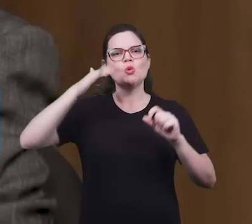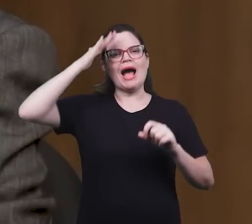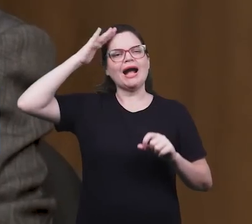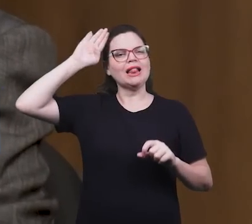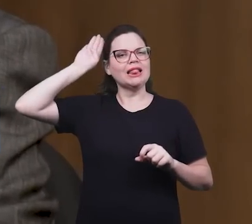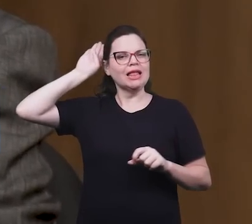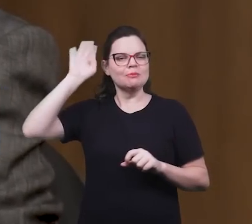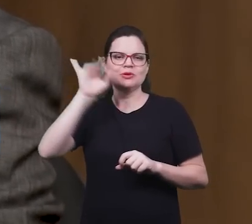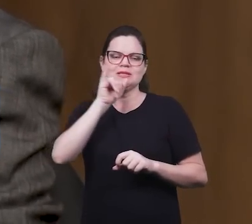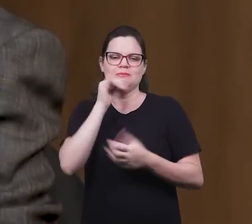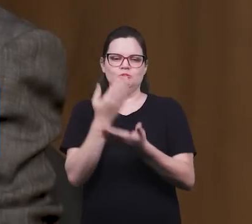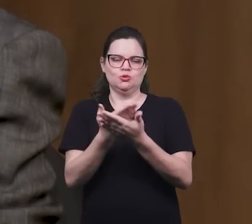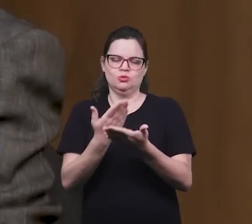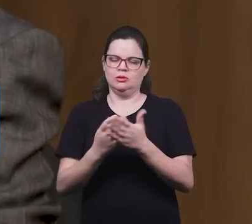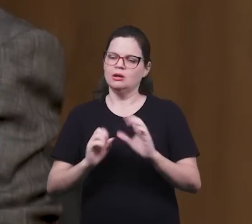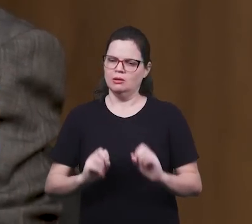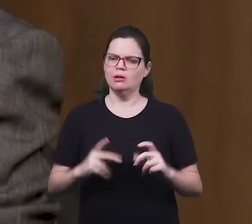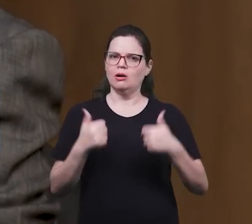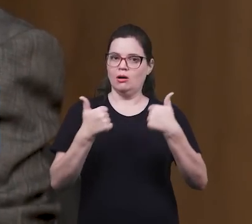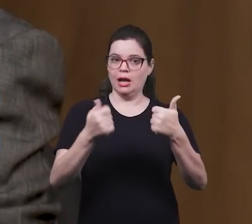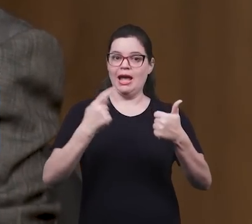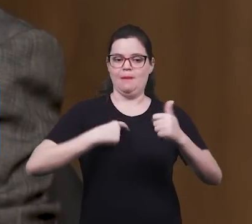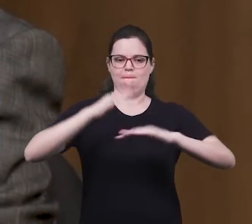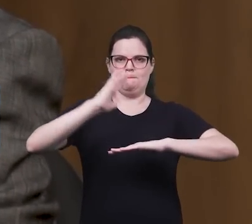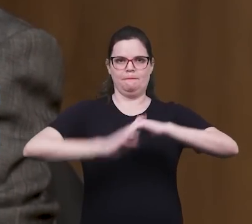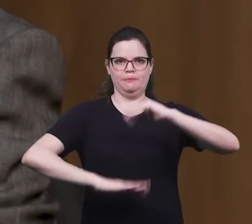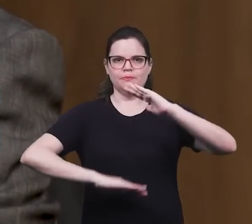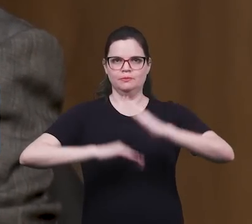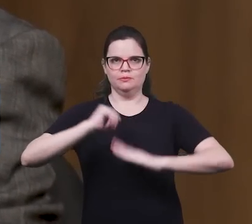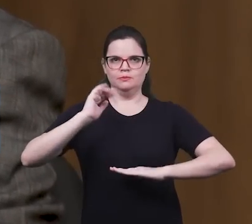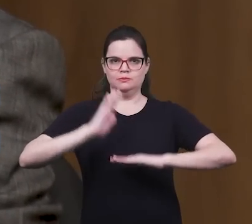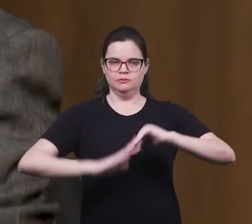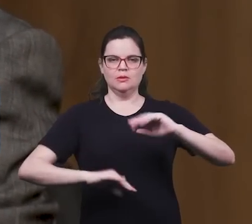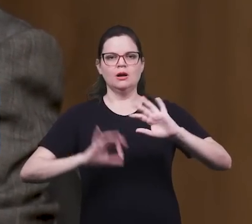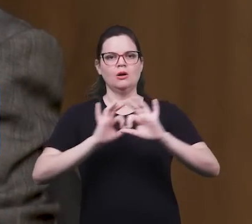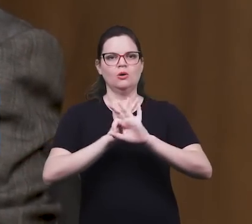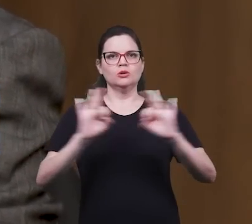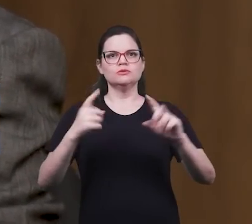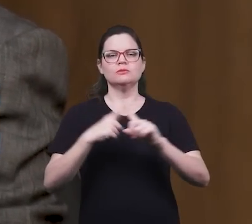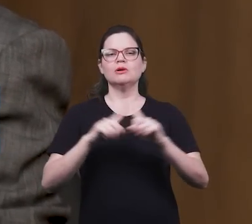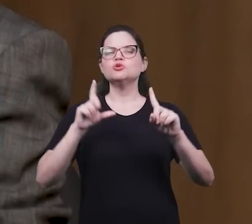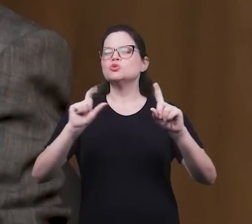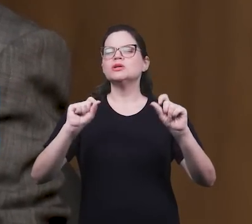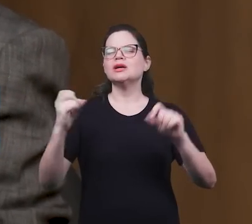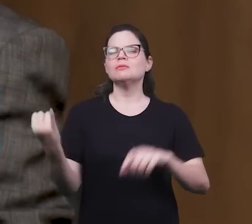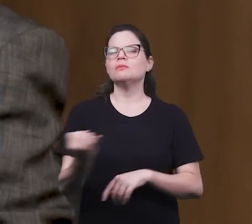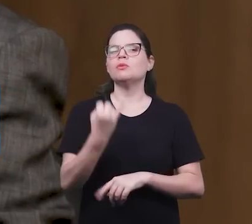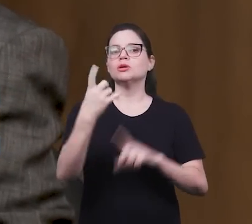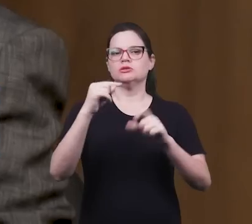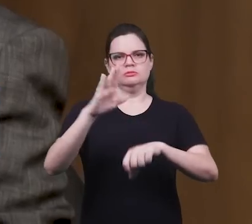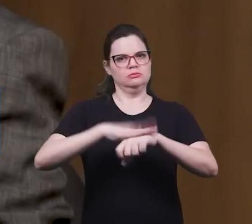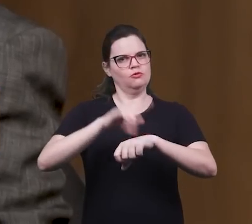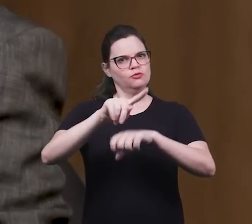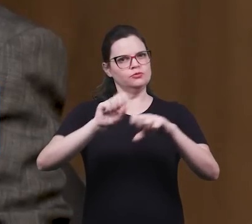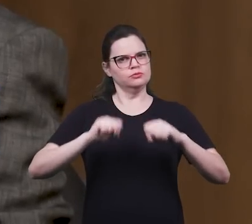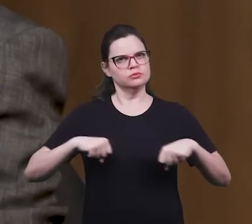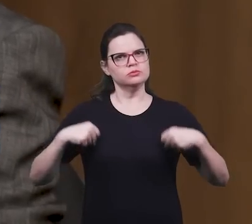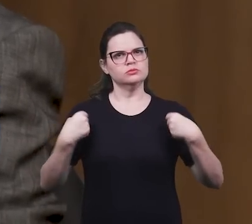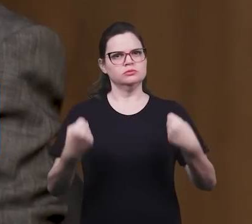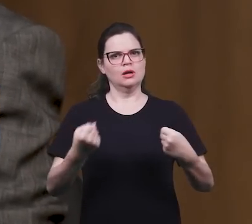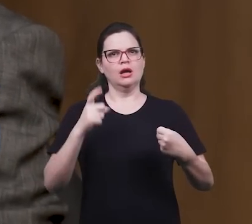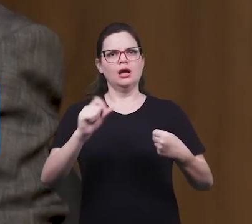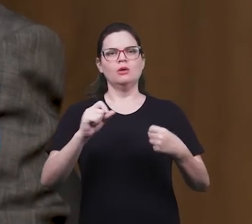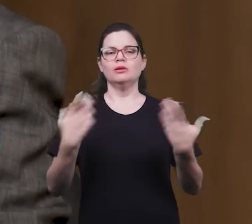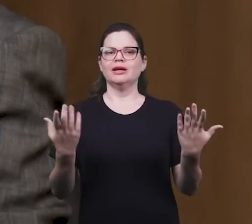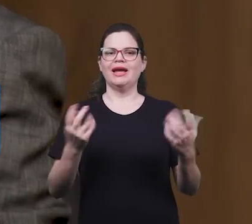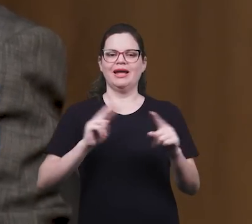uma base, mas na vida profissional o que vale é render, o que vale é rendimento, o que vale é